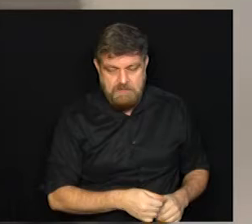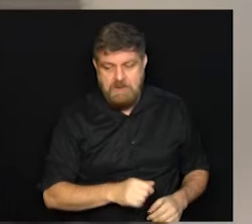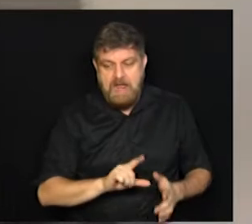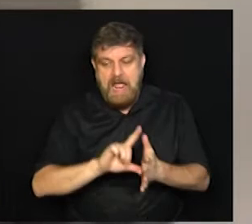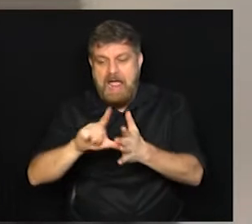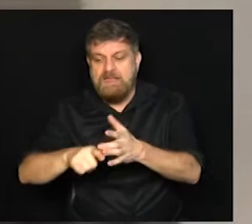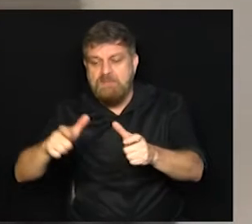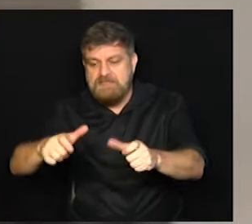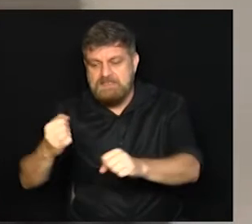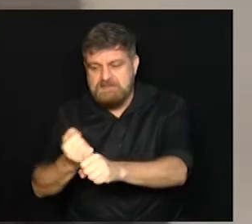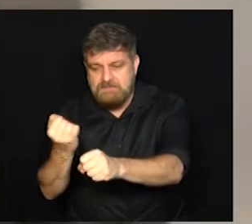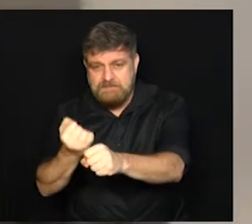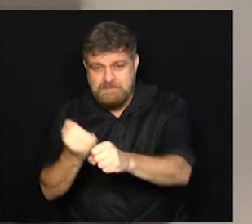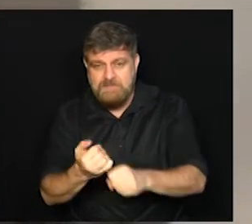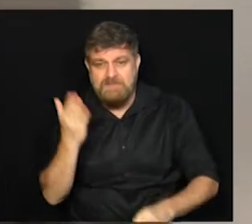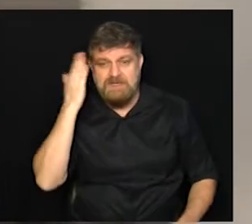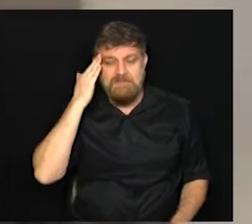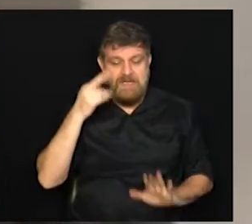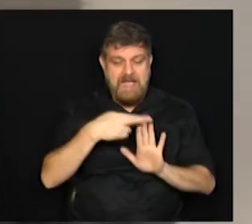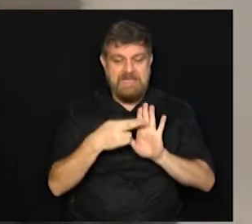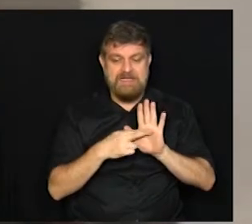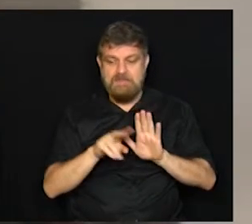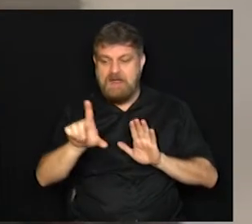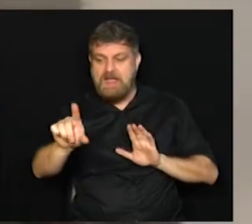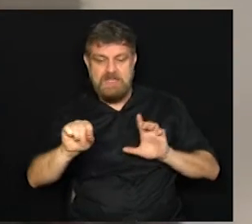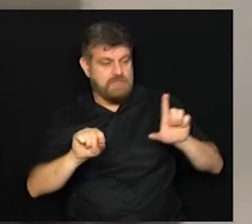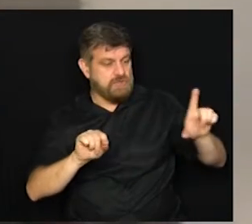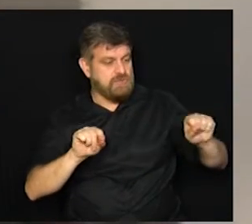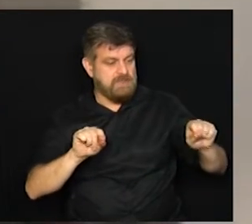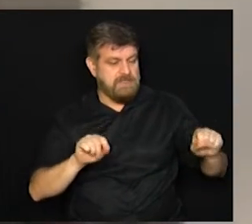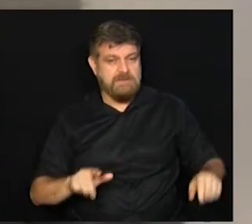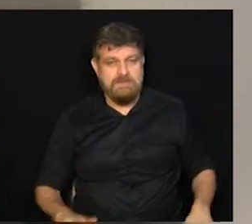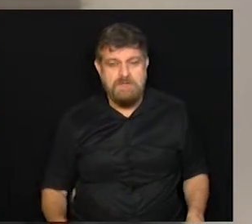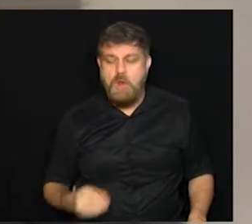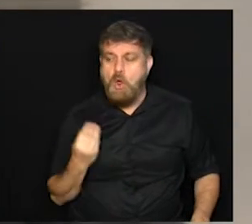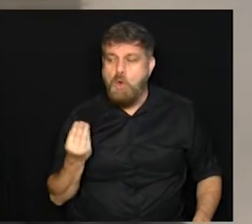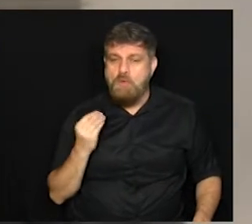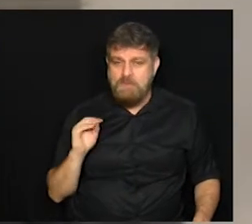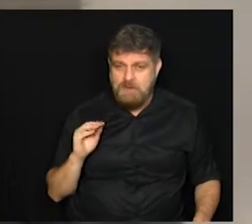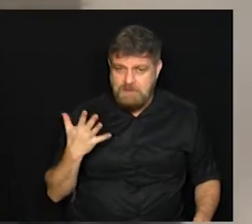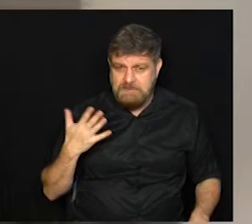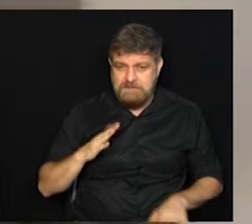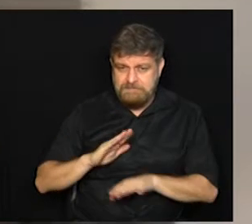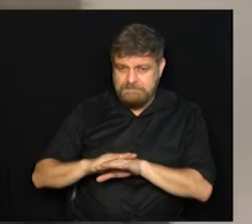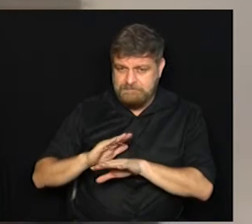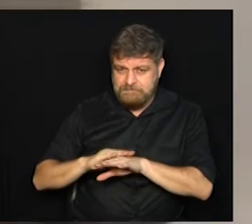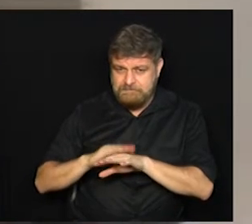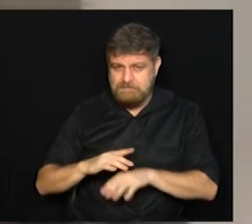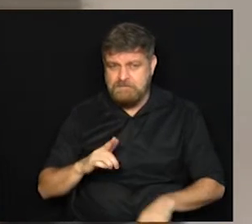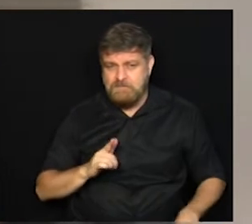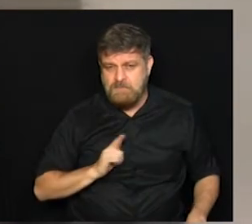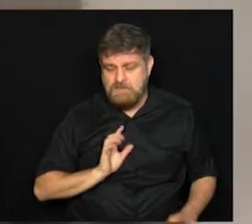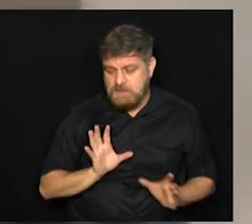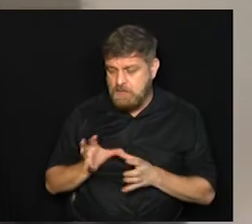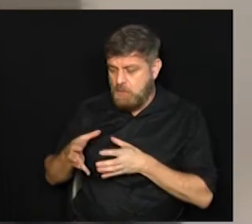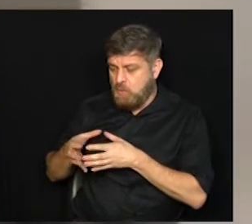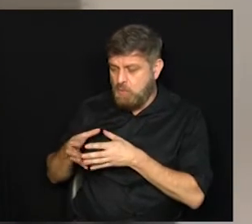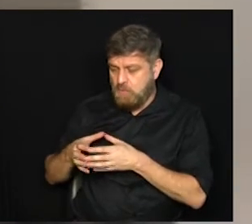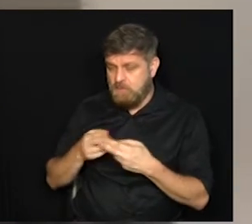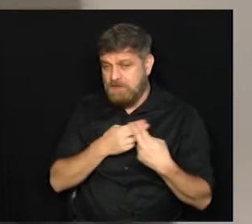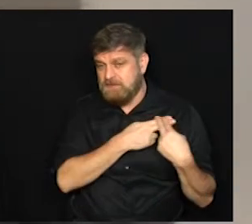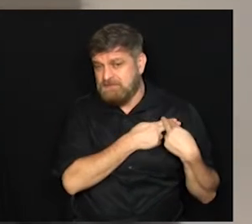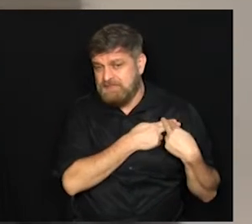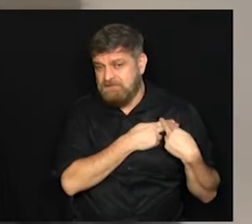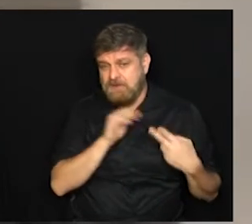qual é o critério de escolha, né? E como que é feito? Ele é feito através aí de um comitê, ele